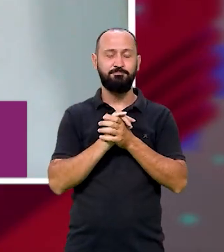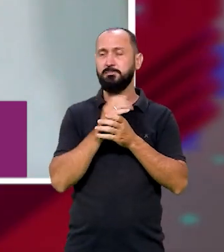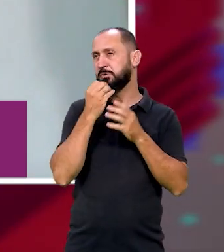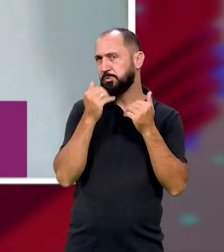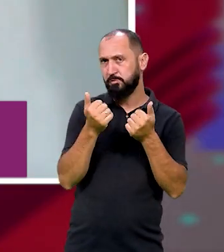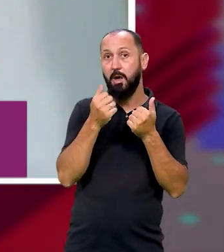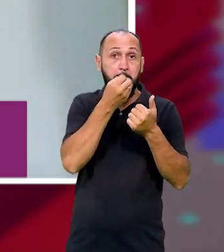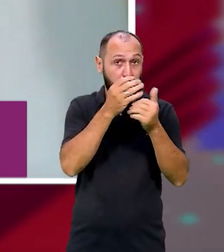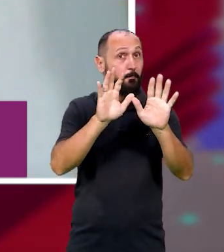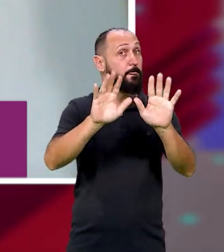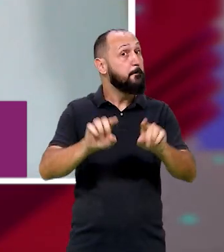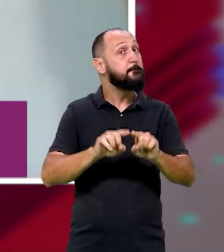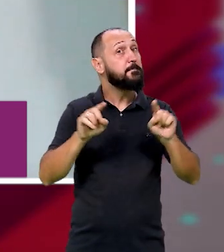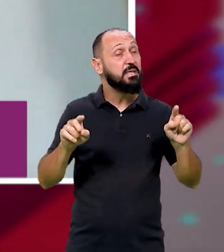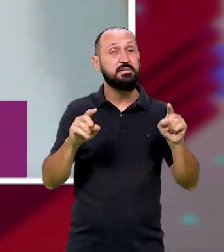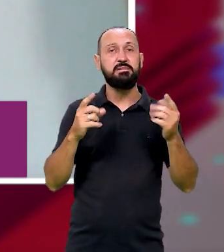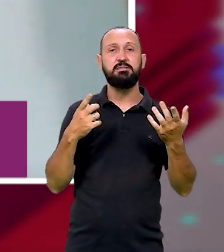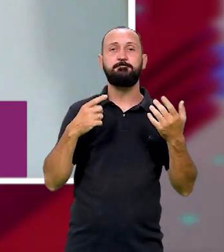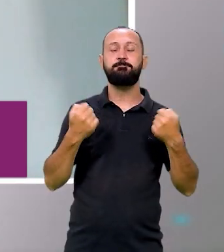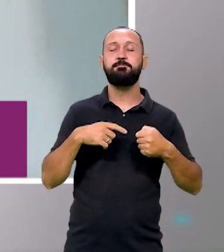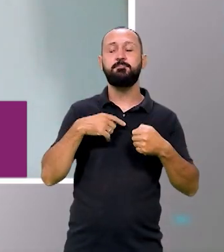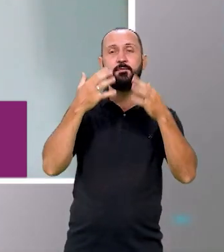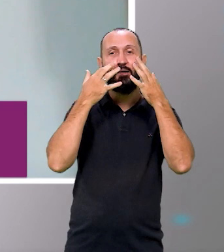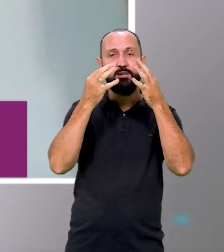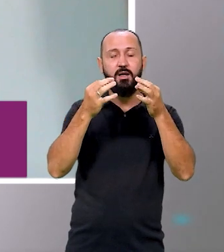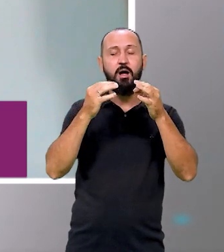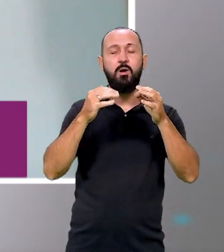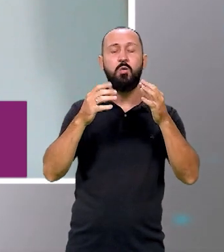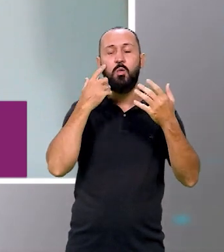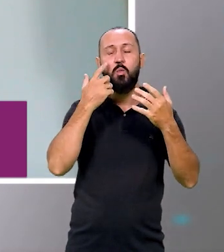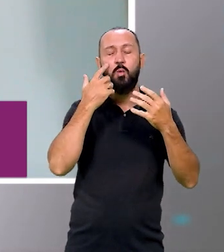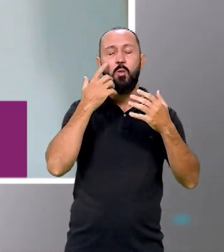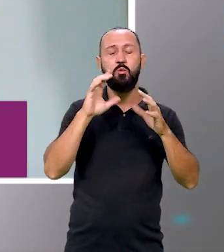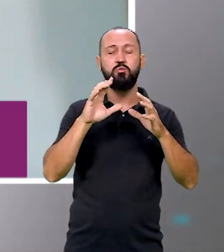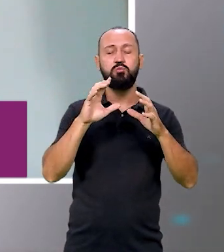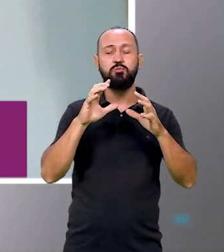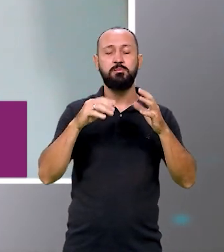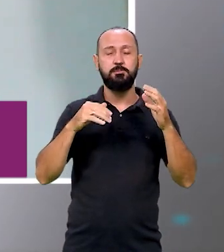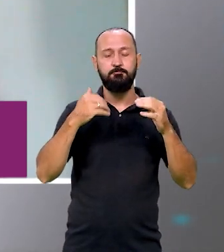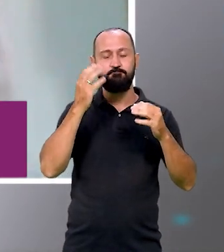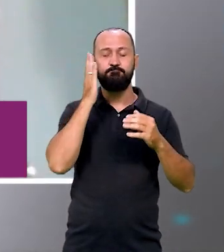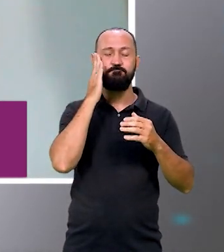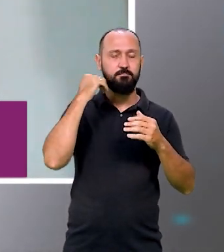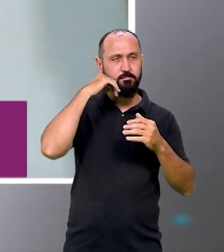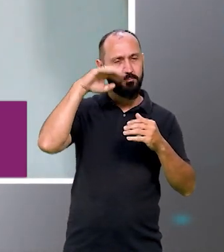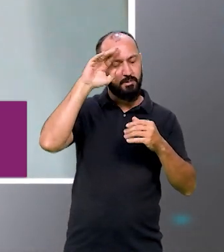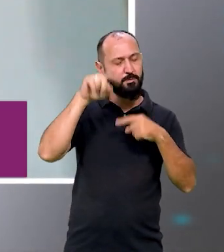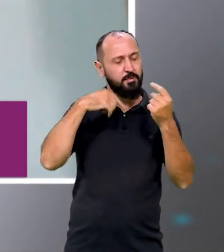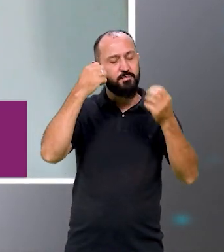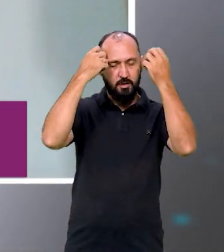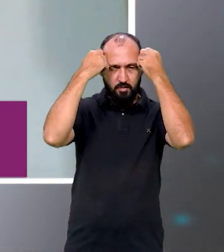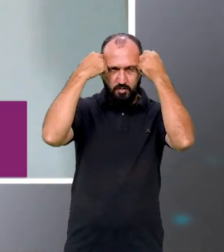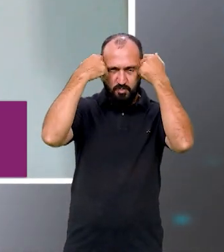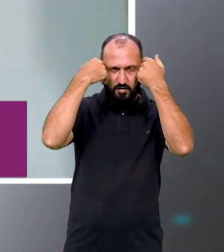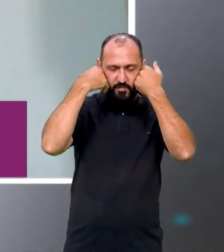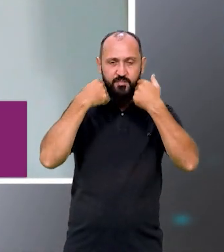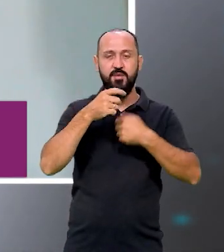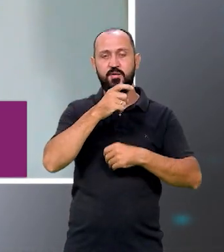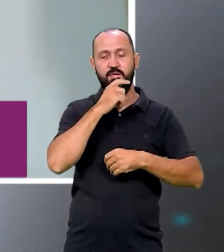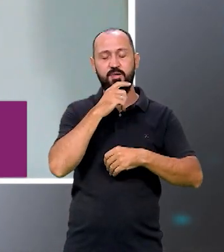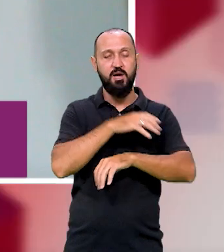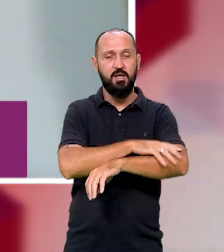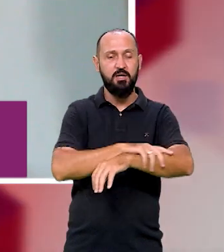banheiro. E tá tudo bem, isso é bom, porém tem que se atentar aos sinais. A pessoa fica suando frio depois,